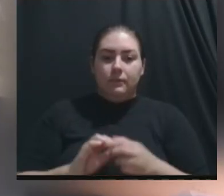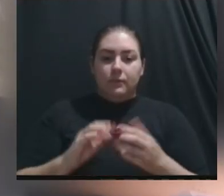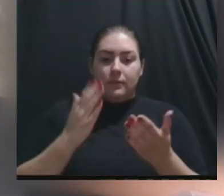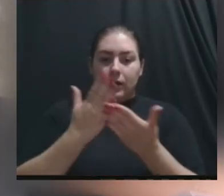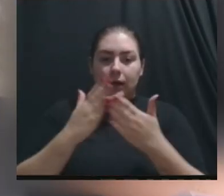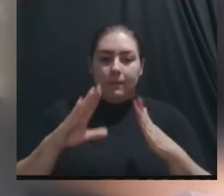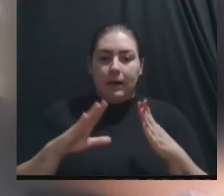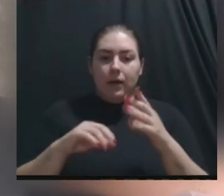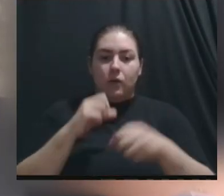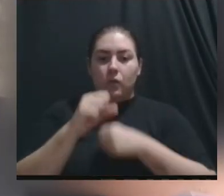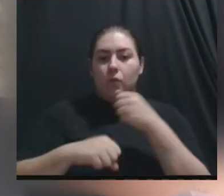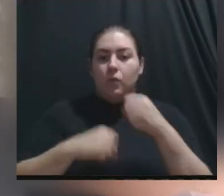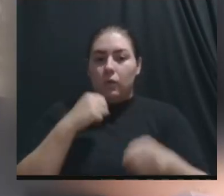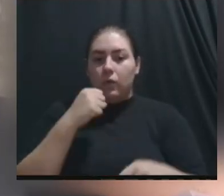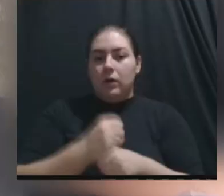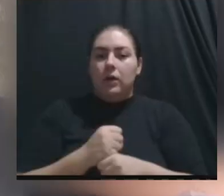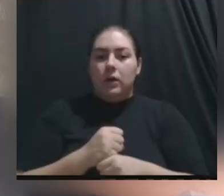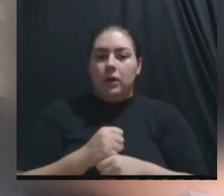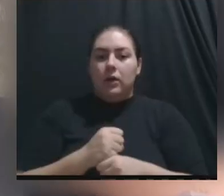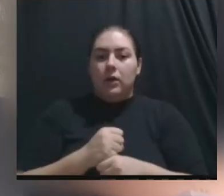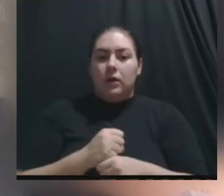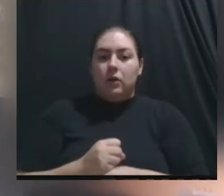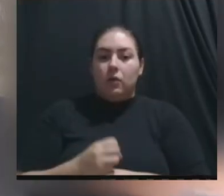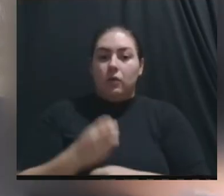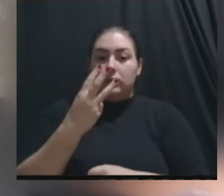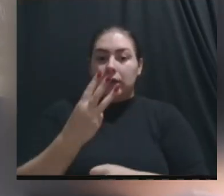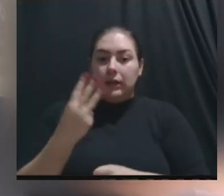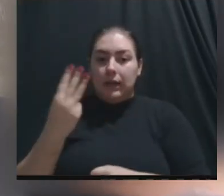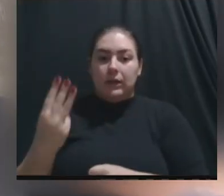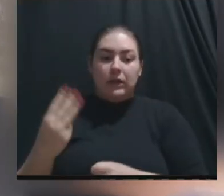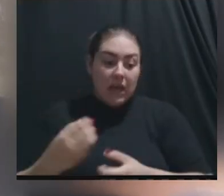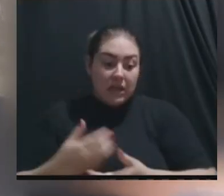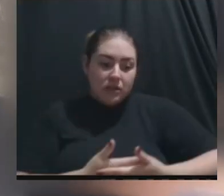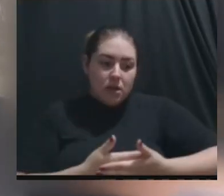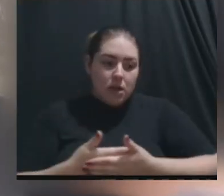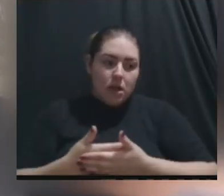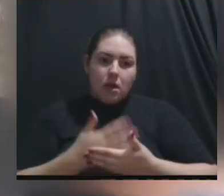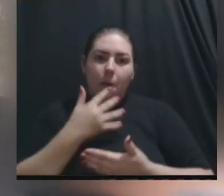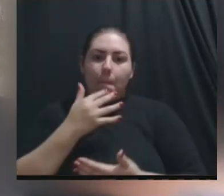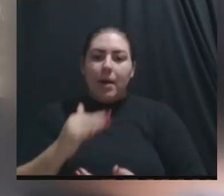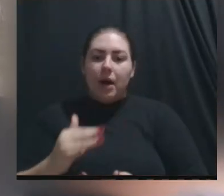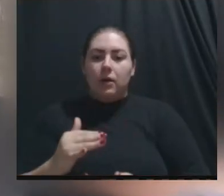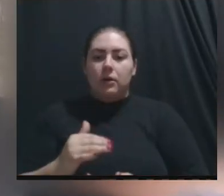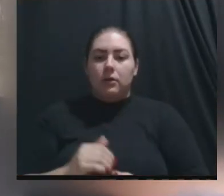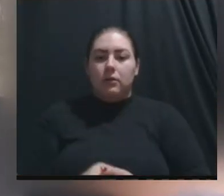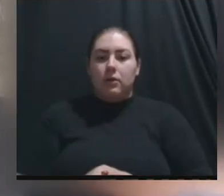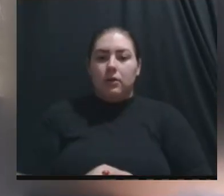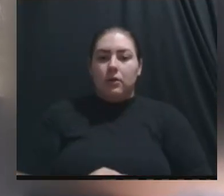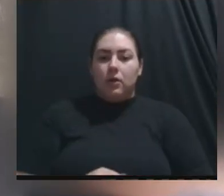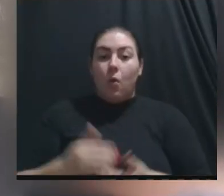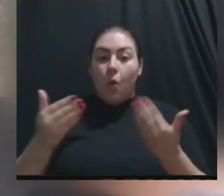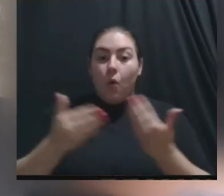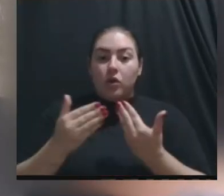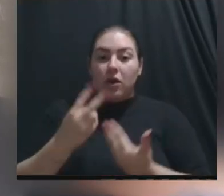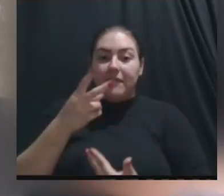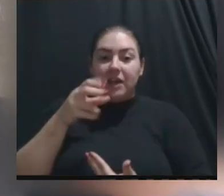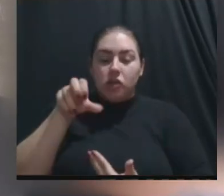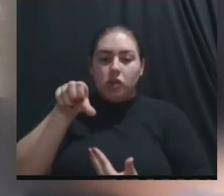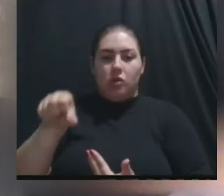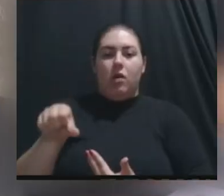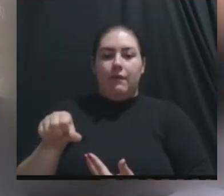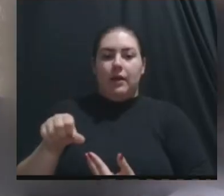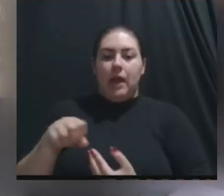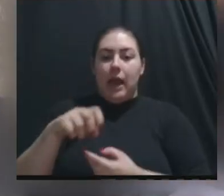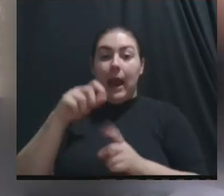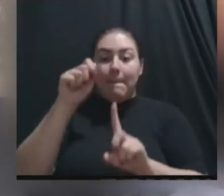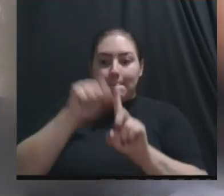turma terminou com 33 bebês e crianças. Atualmente eu estou com 29. E a cada mês a gente recebe uma matrícula